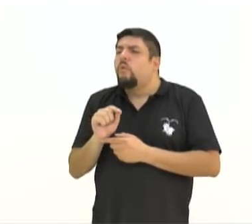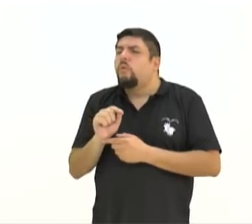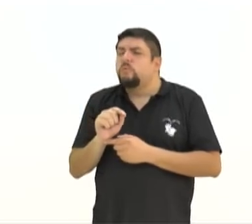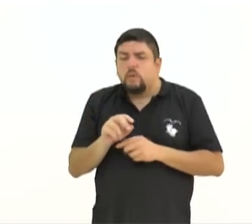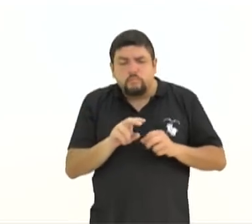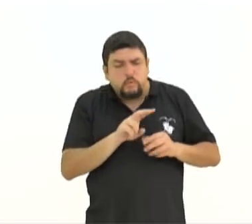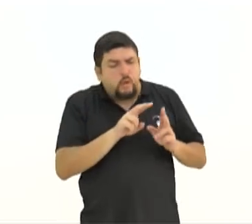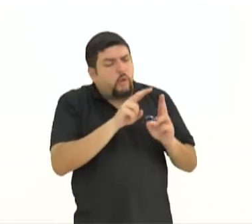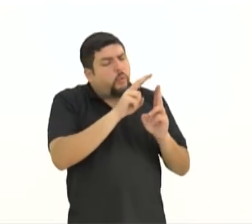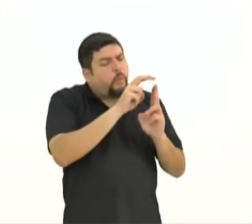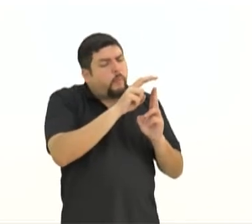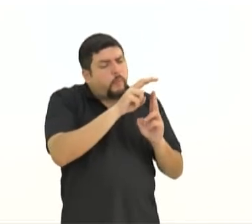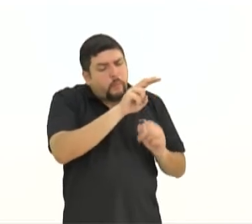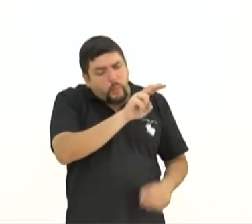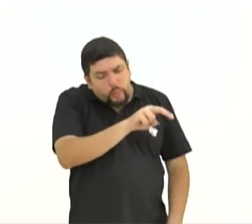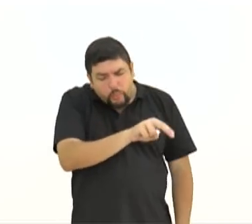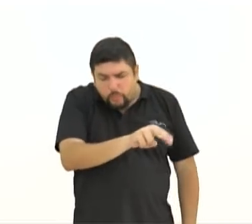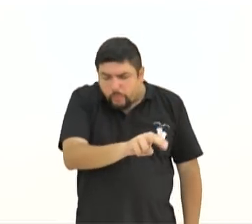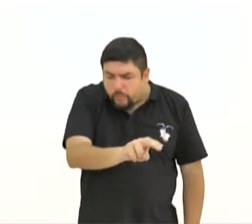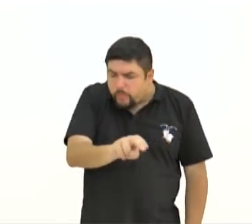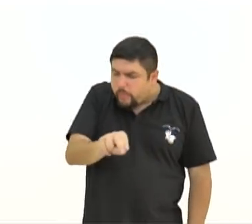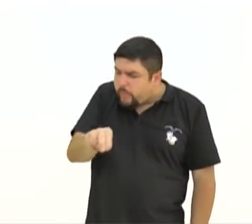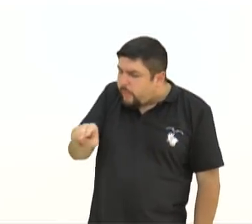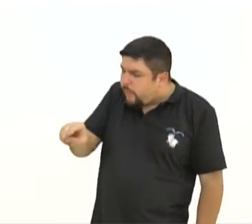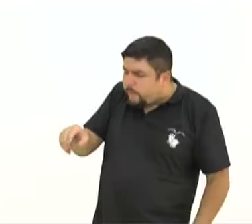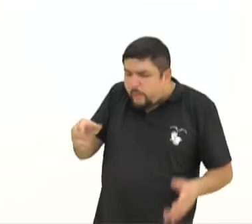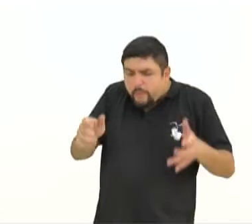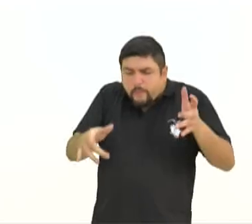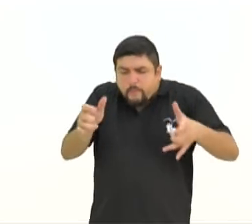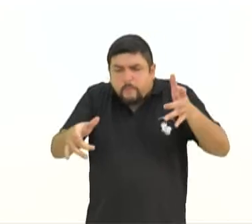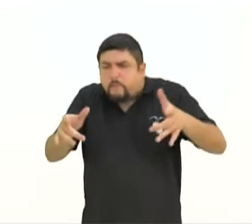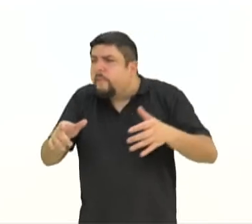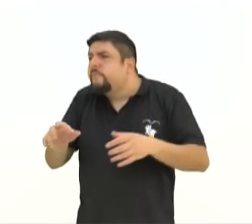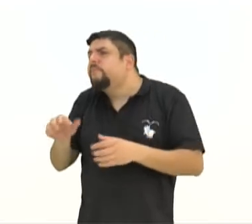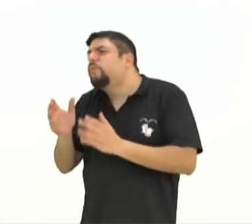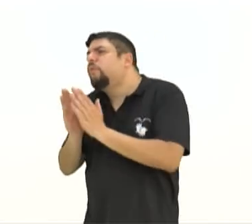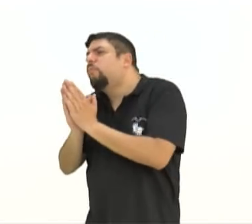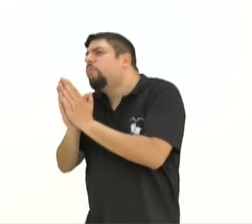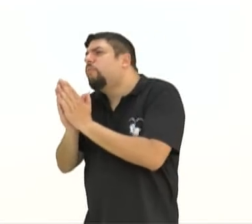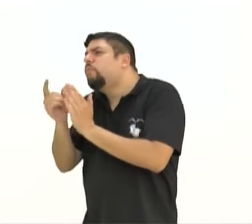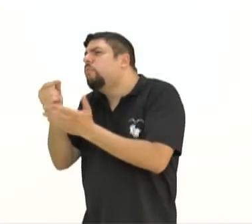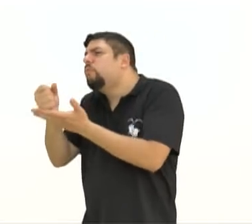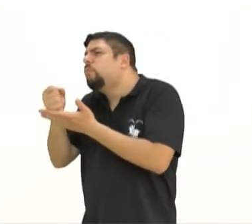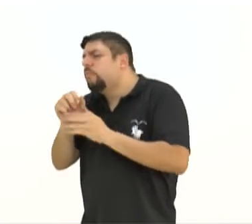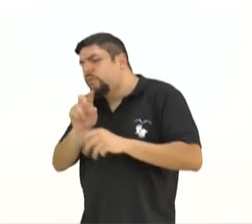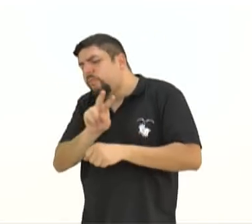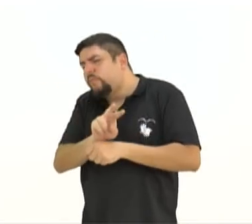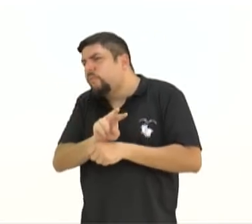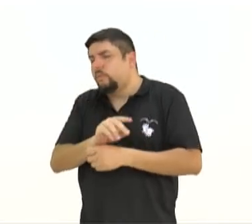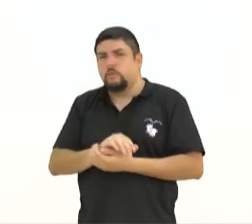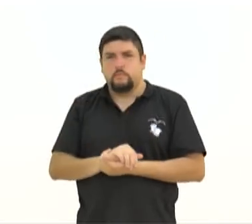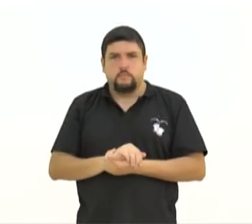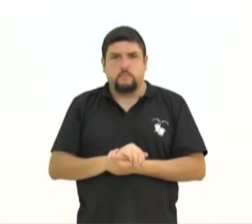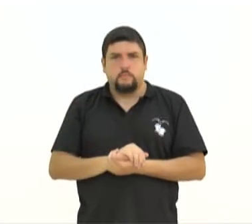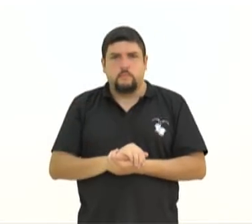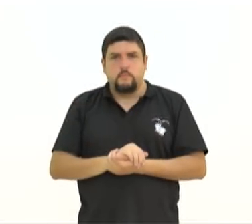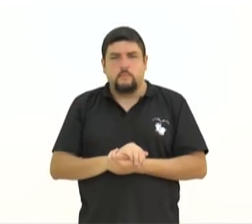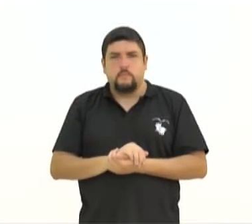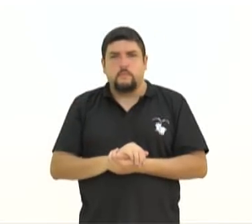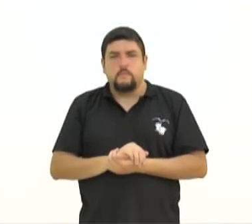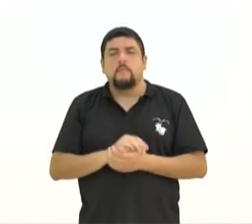abandonados, né? Então, de novo, o lar dos tremas abandonados, vejam que a palavra trema substitui pessoas